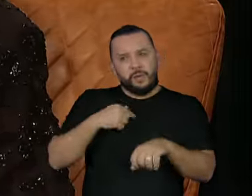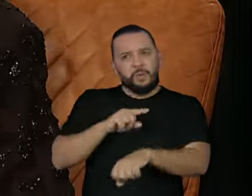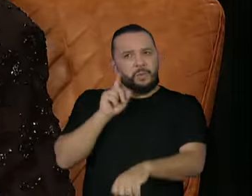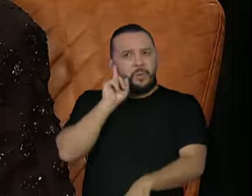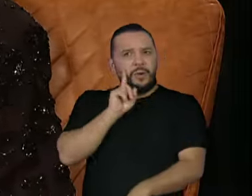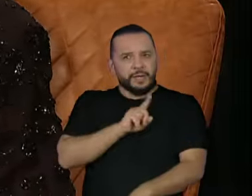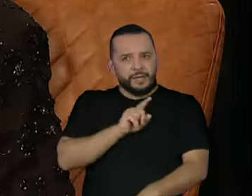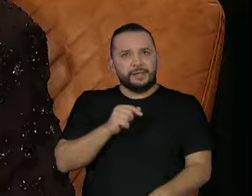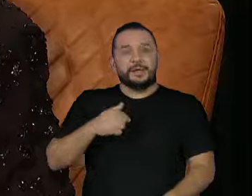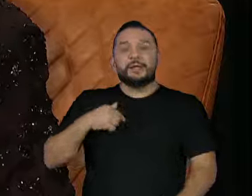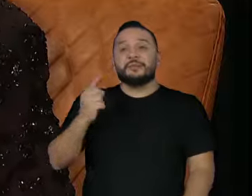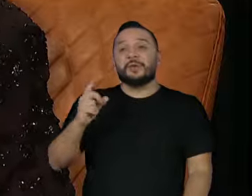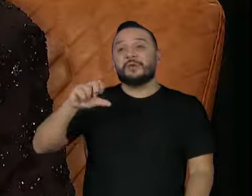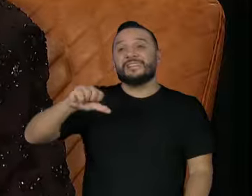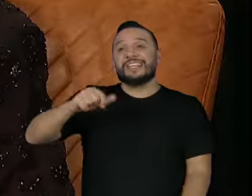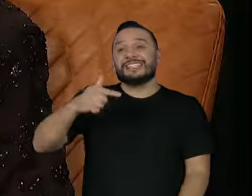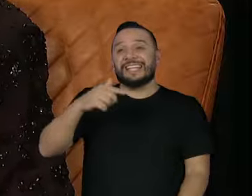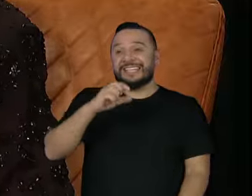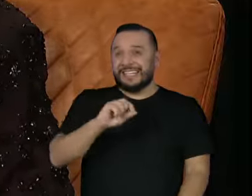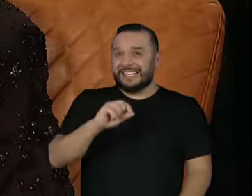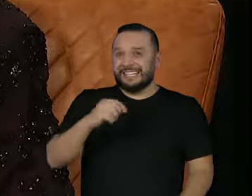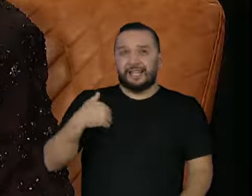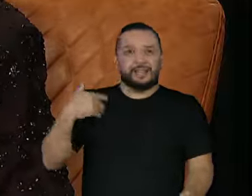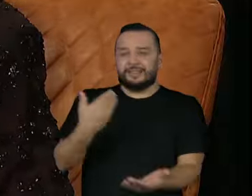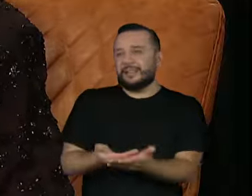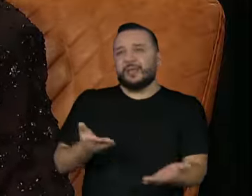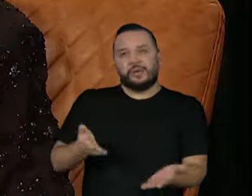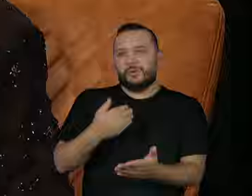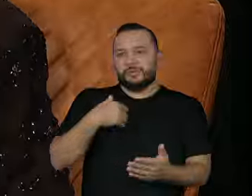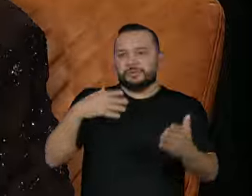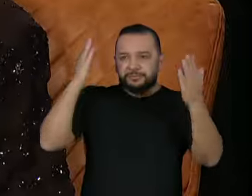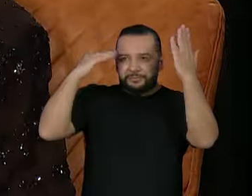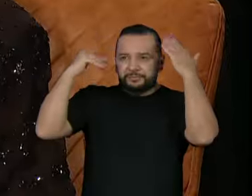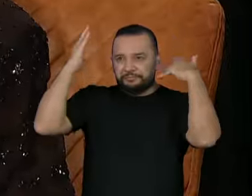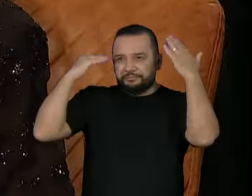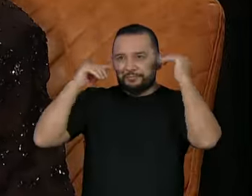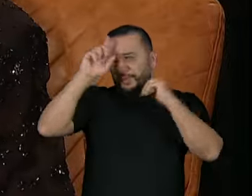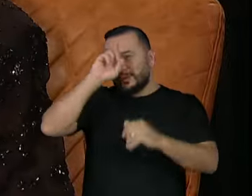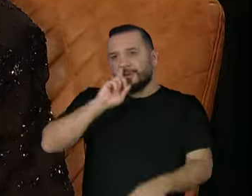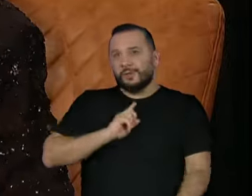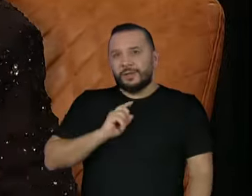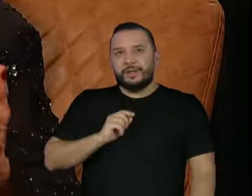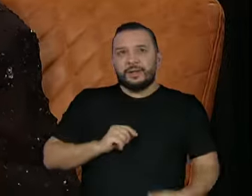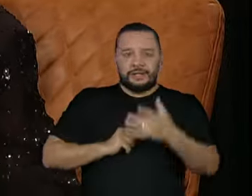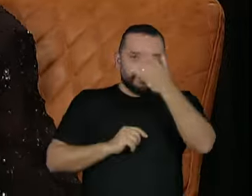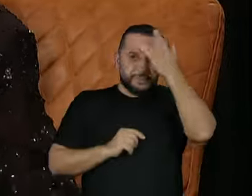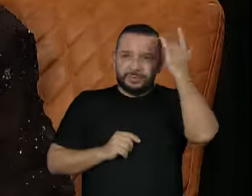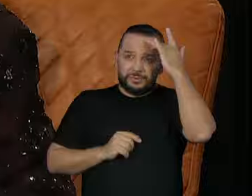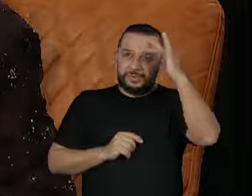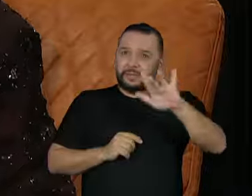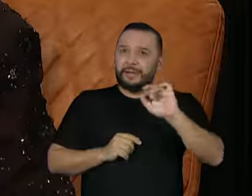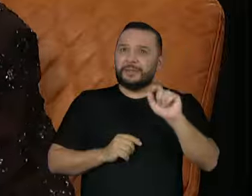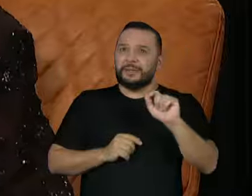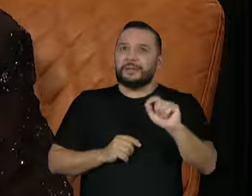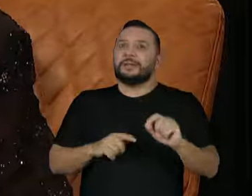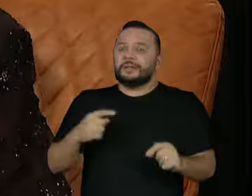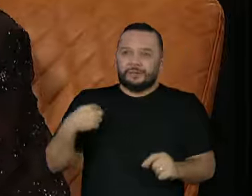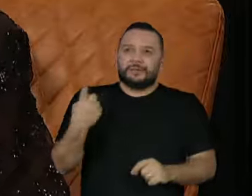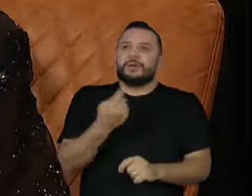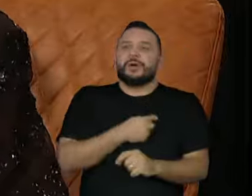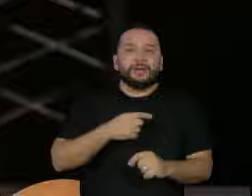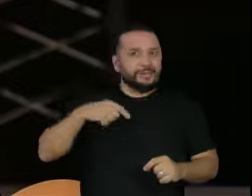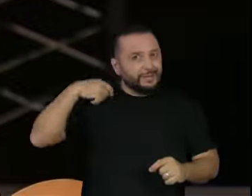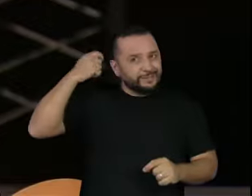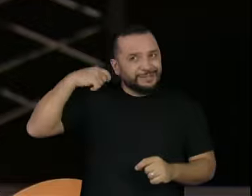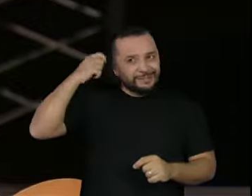em 1970. A partir daí a minha vida mudou. Tem gente que não acredita, mas nós artistas somos muito supersticiosos,